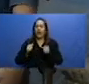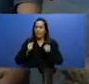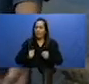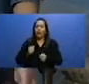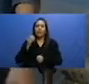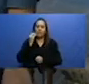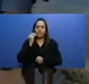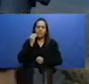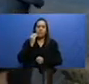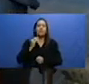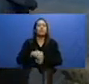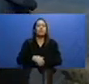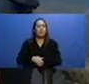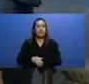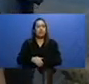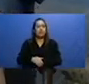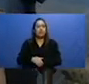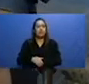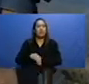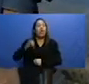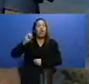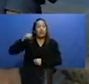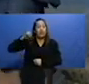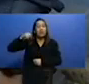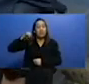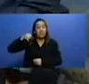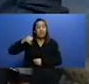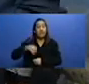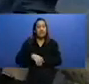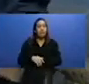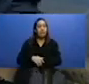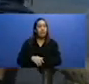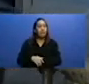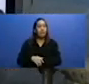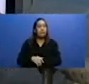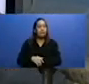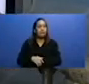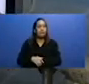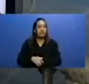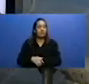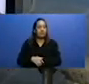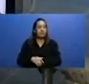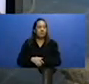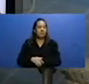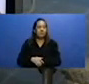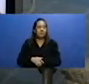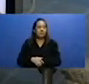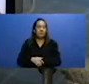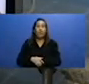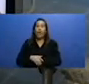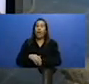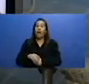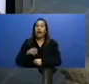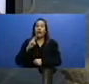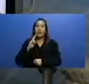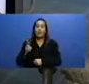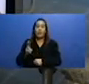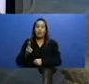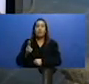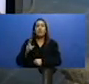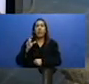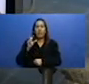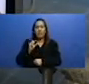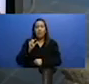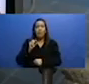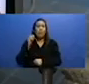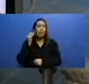provável, pode ser que hoje a tia Camila vá. Só que aí ele está falando assim, não, é pouco provável que ela